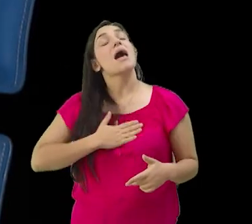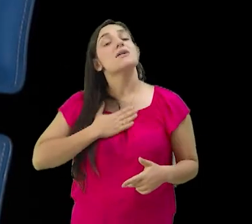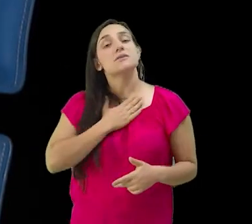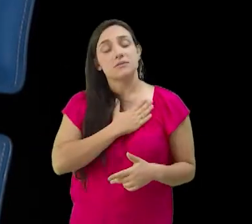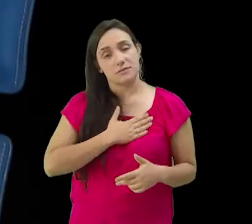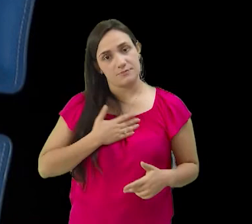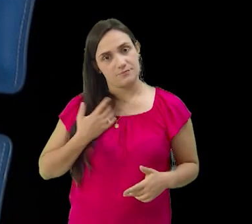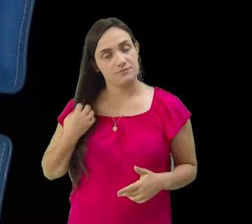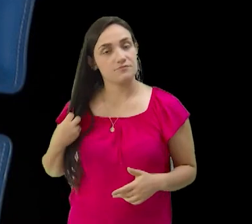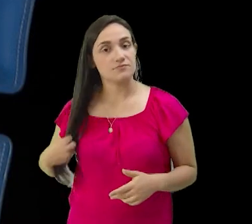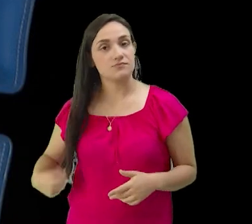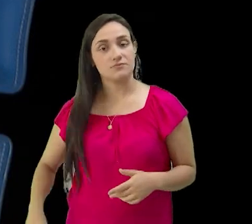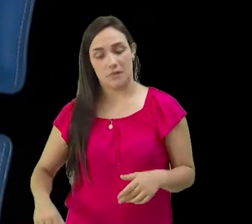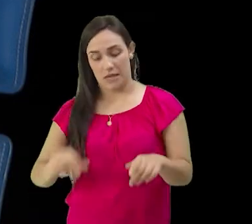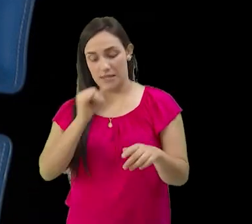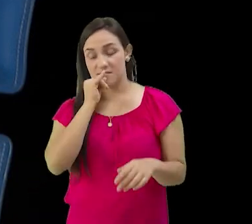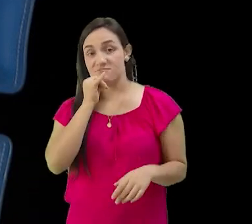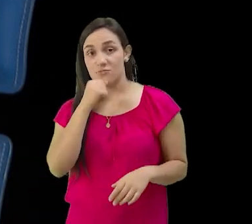é o que me agrada.